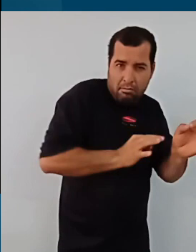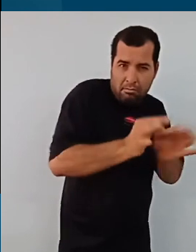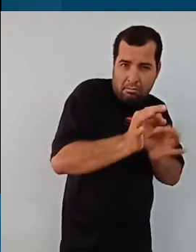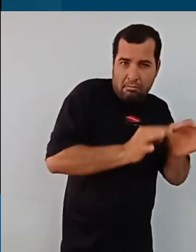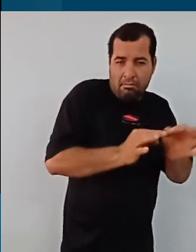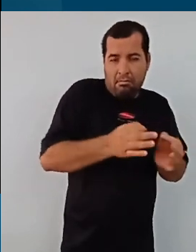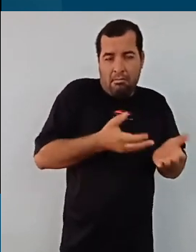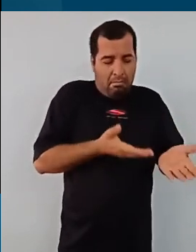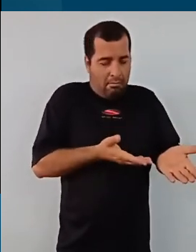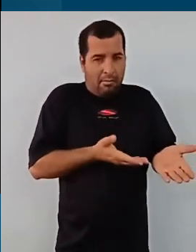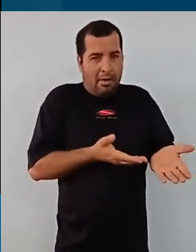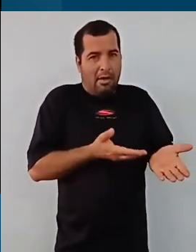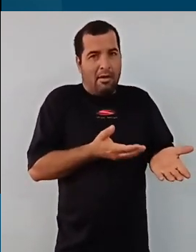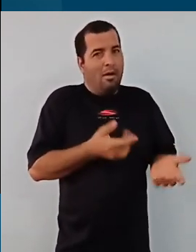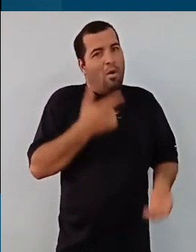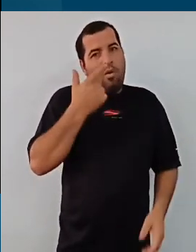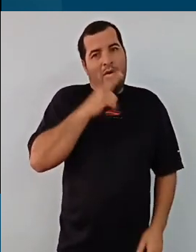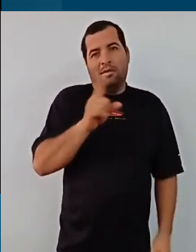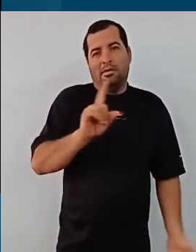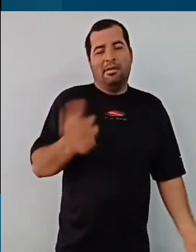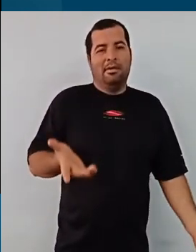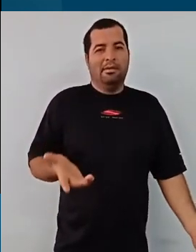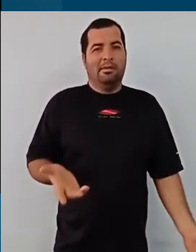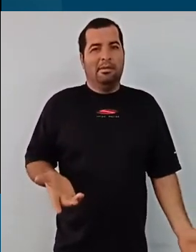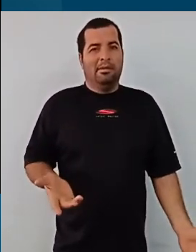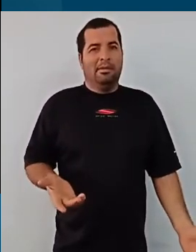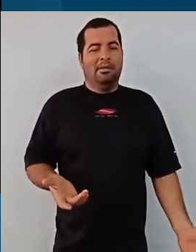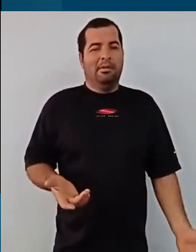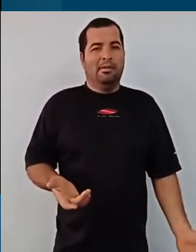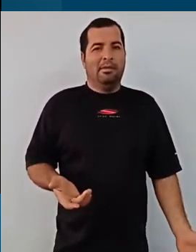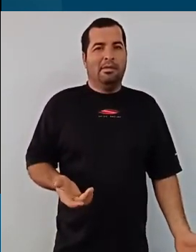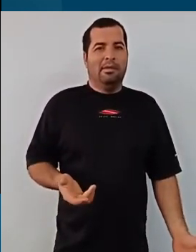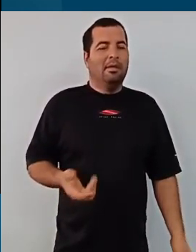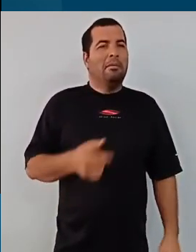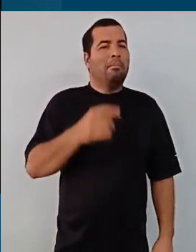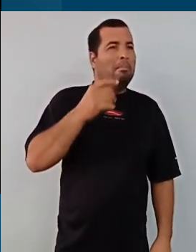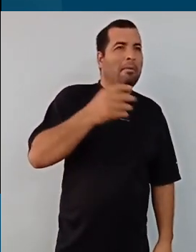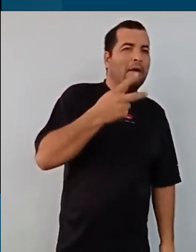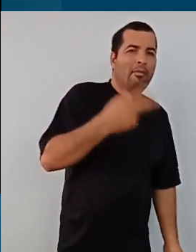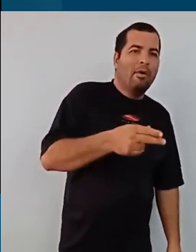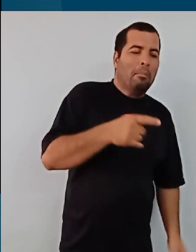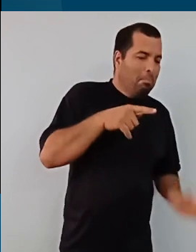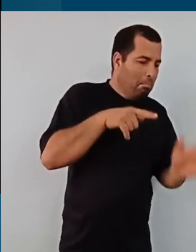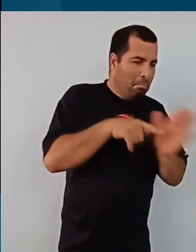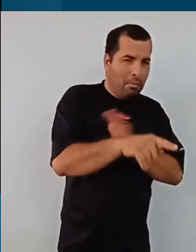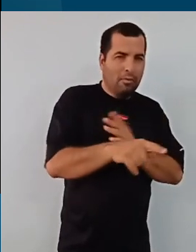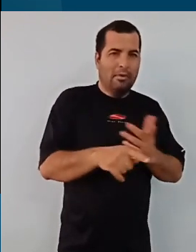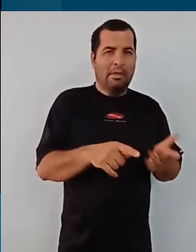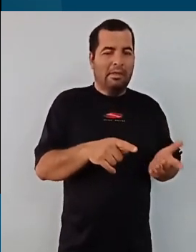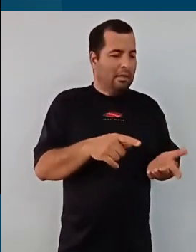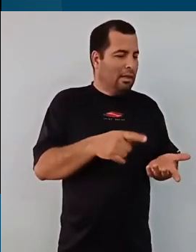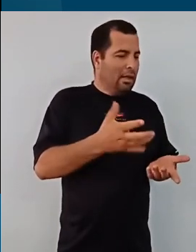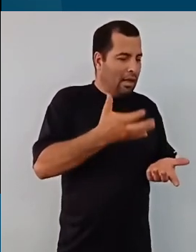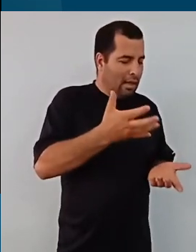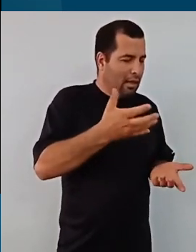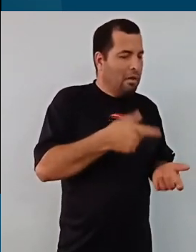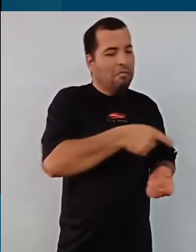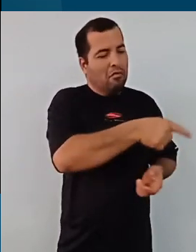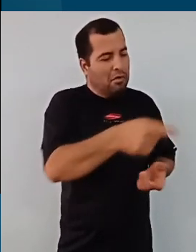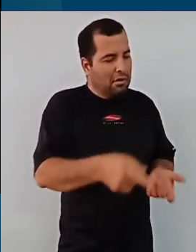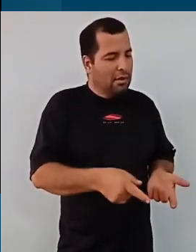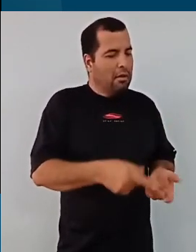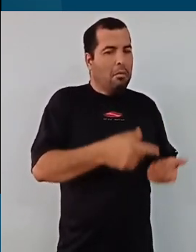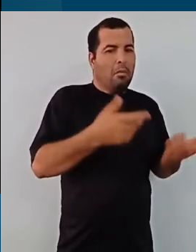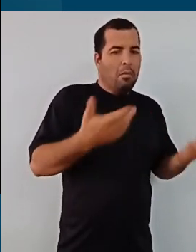Só projetos também não resolve, não posso ficar o tempo todo com uma pergunta aberta, esperando que os meninos, por